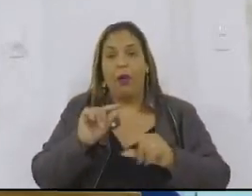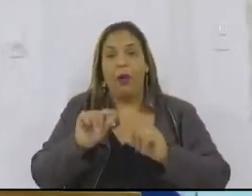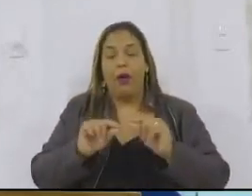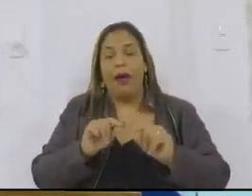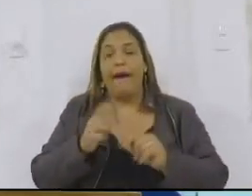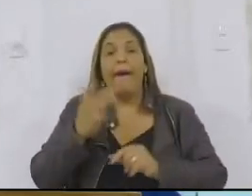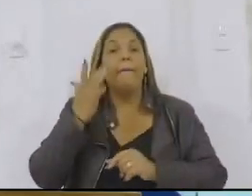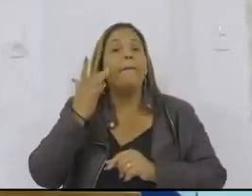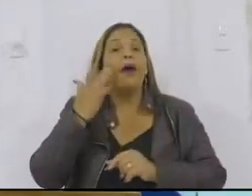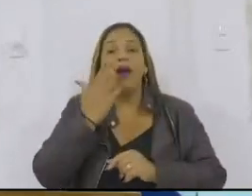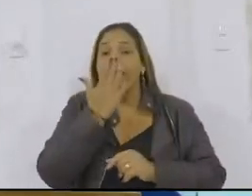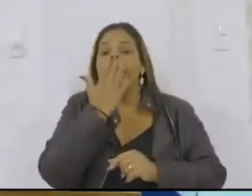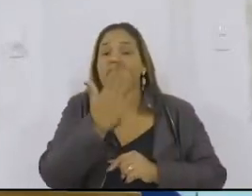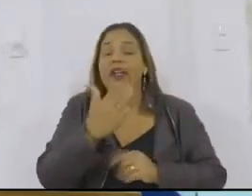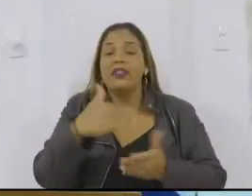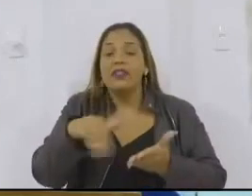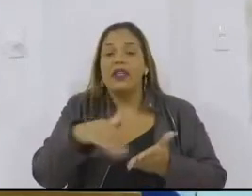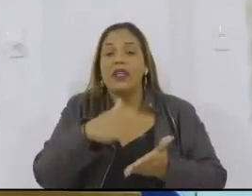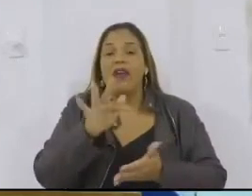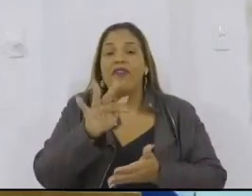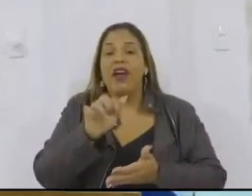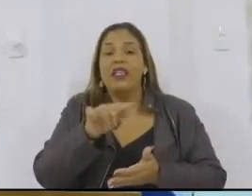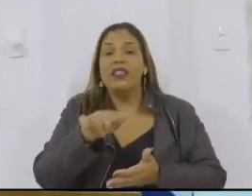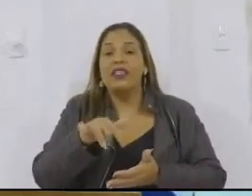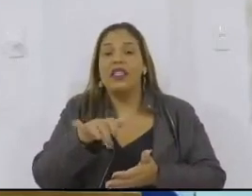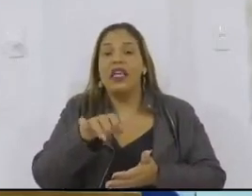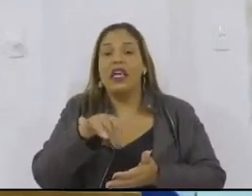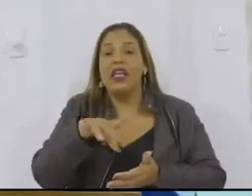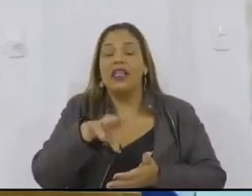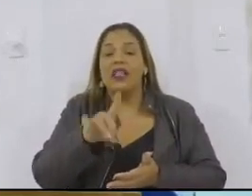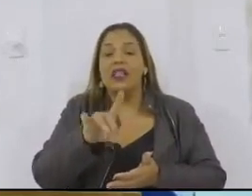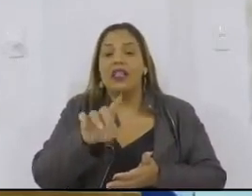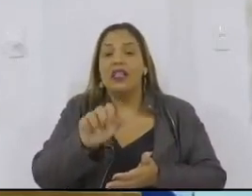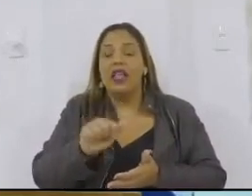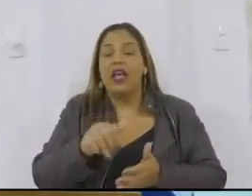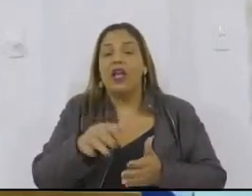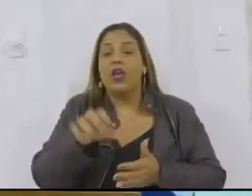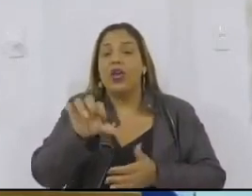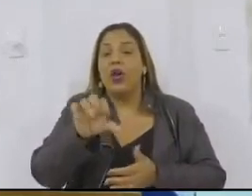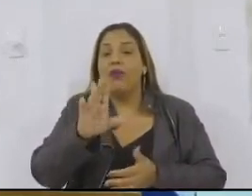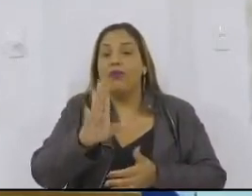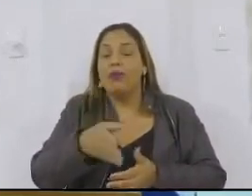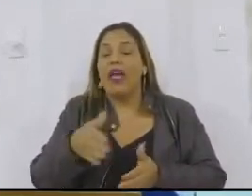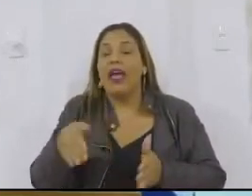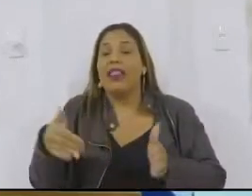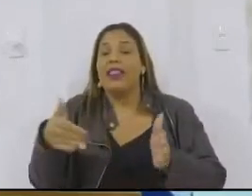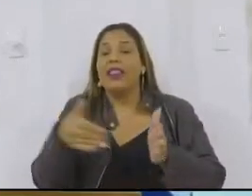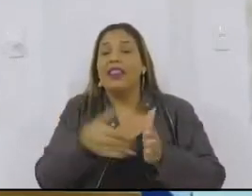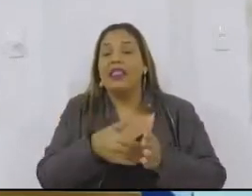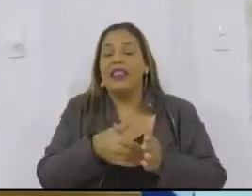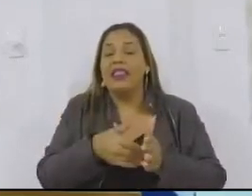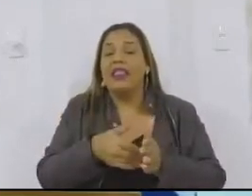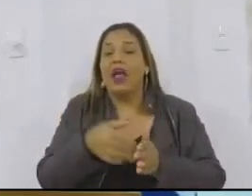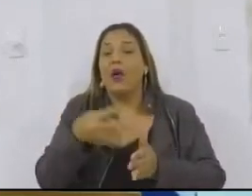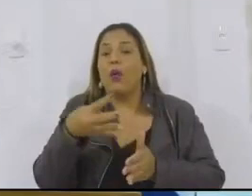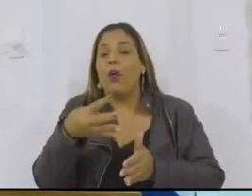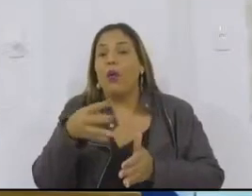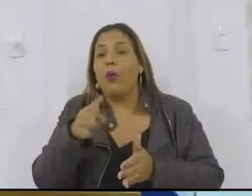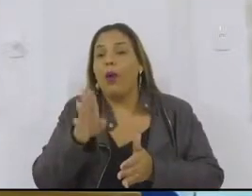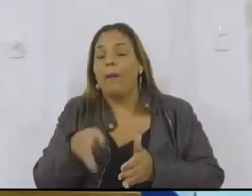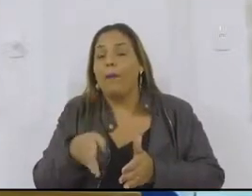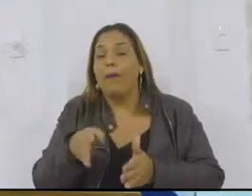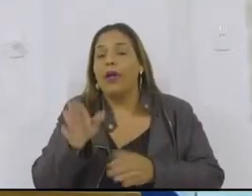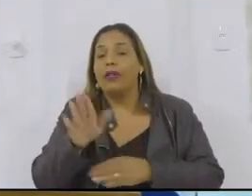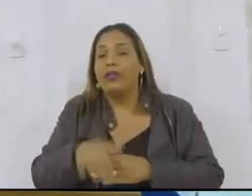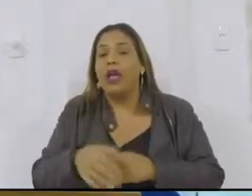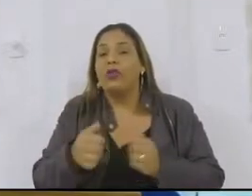Tanguá, em frente à Secretaria de Fazenda, de 9h30 até as 4 horas da tarde, vai estar lá a equipe da saúde, juntamente com